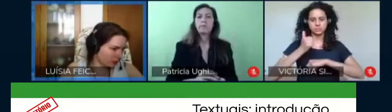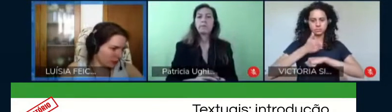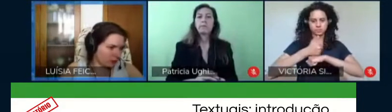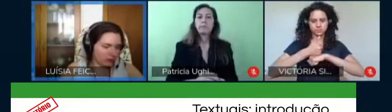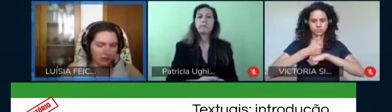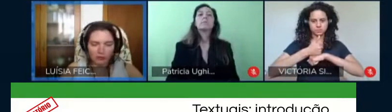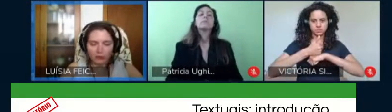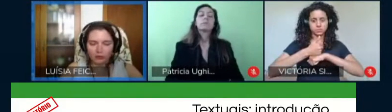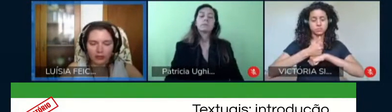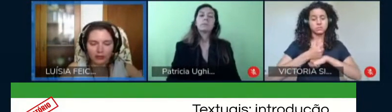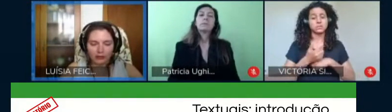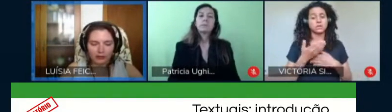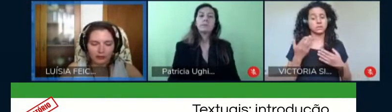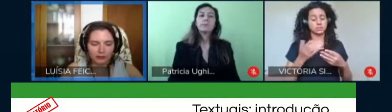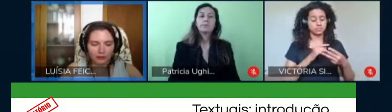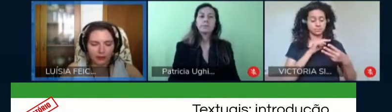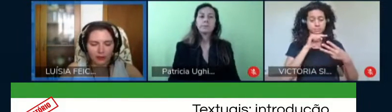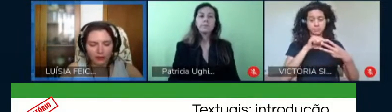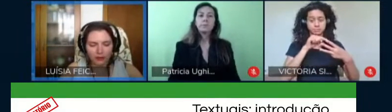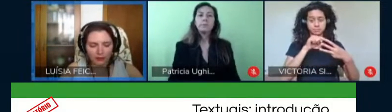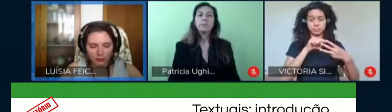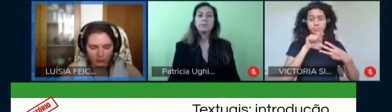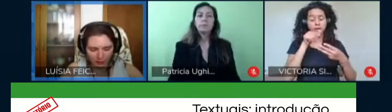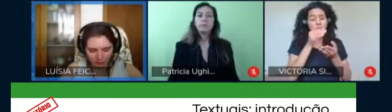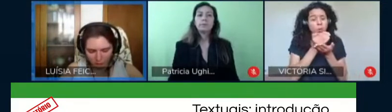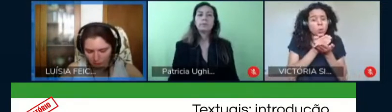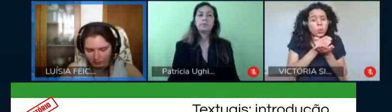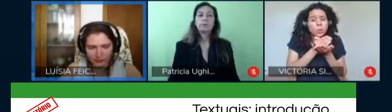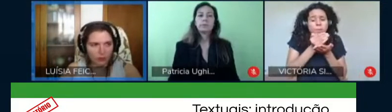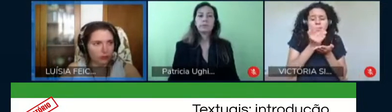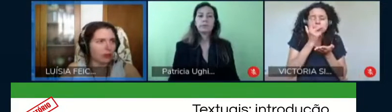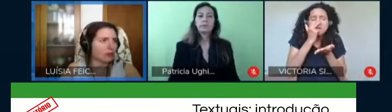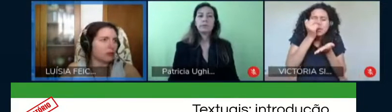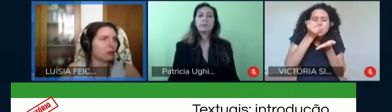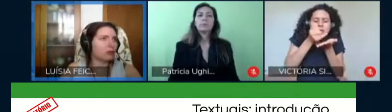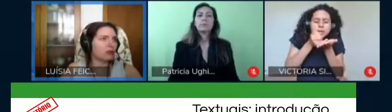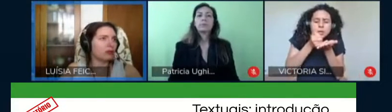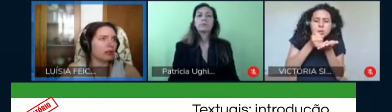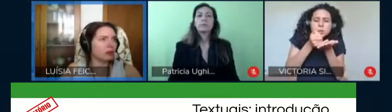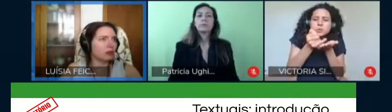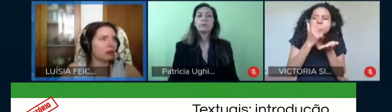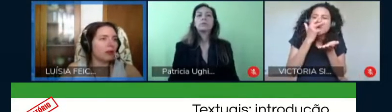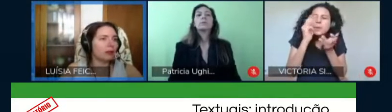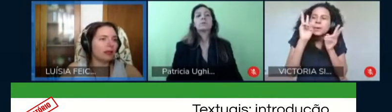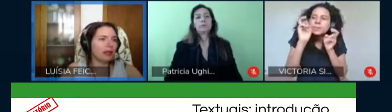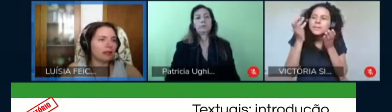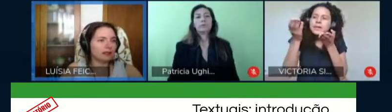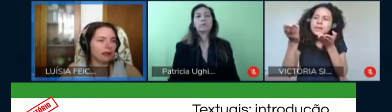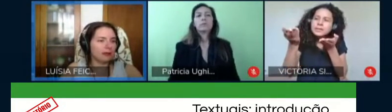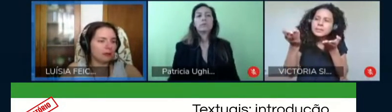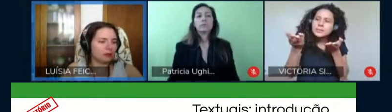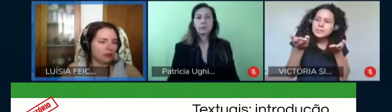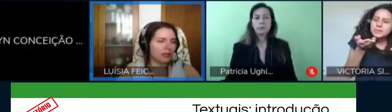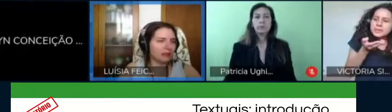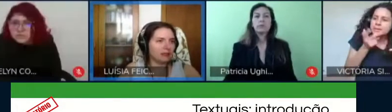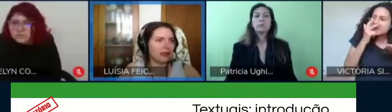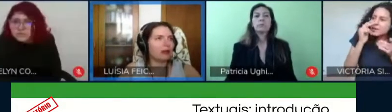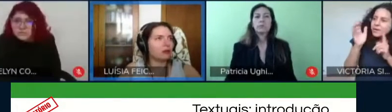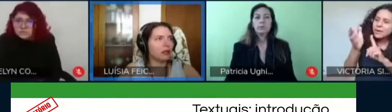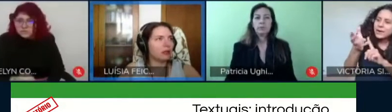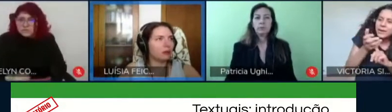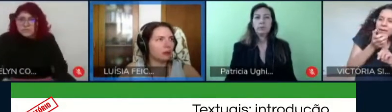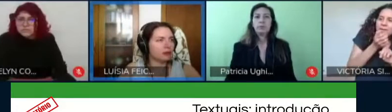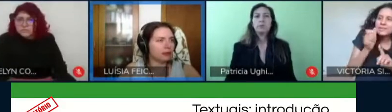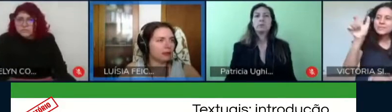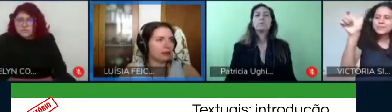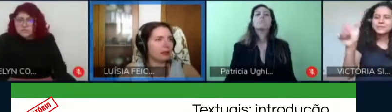realmente uma introdução, ou seja, tu estás acolhendo, recepcionando o teu leitor para que ele saiba onde que ele